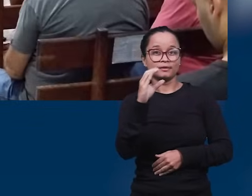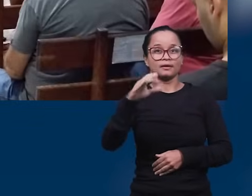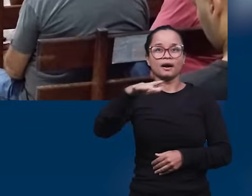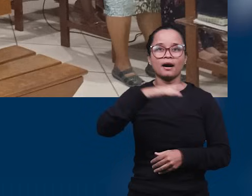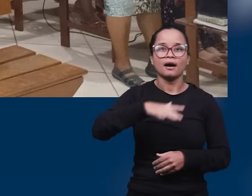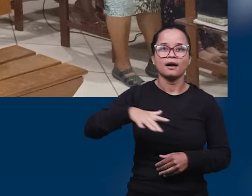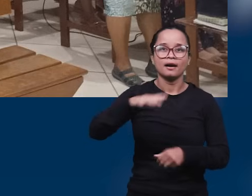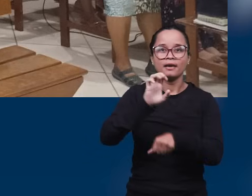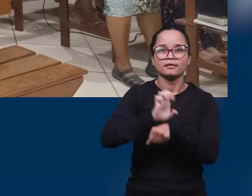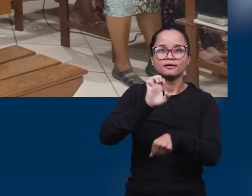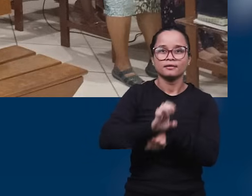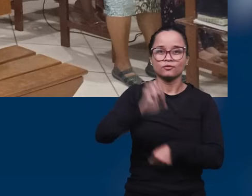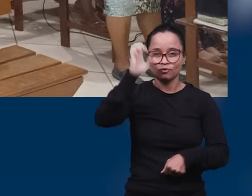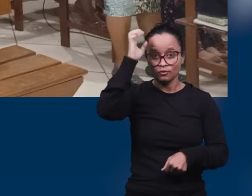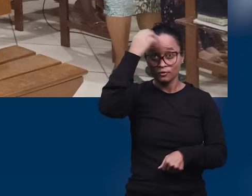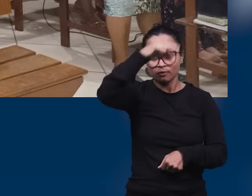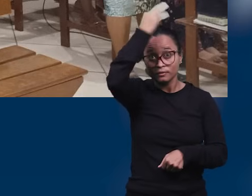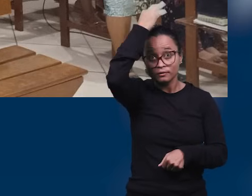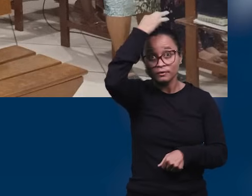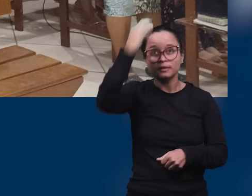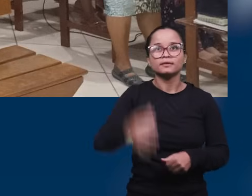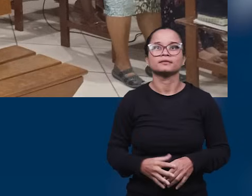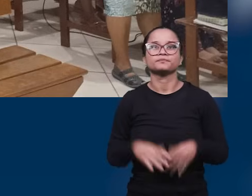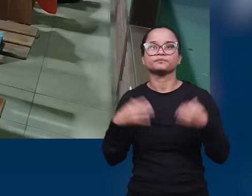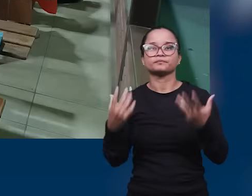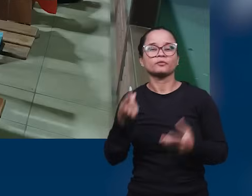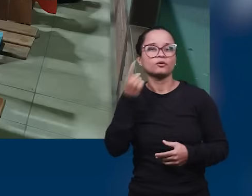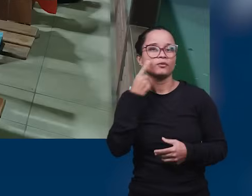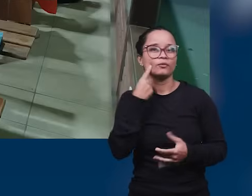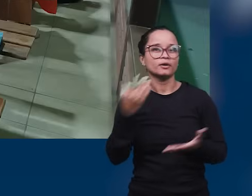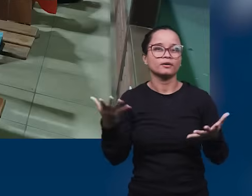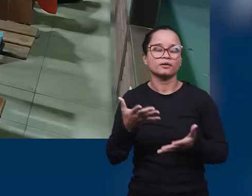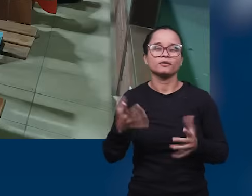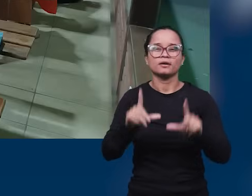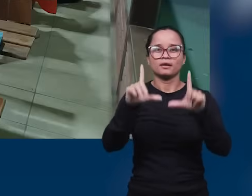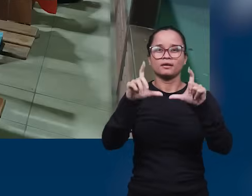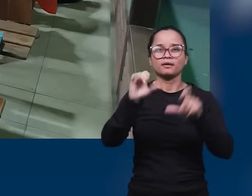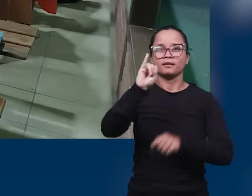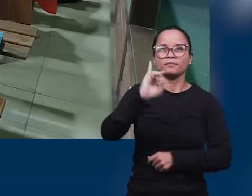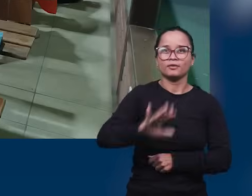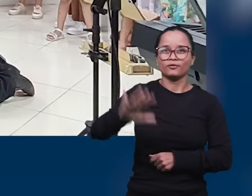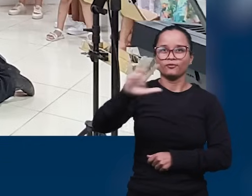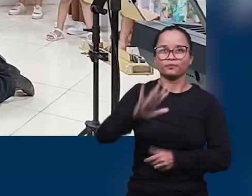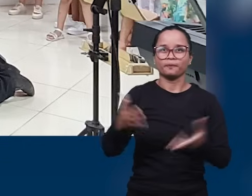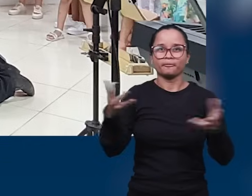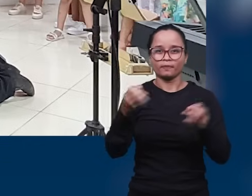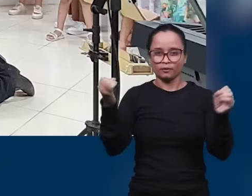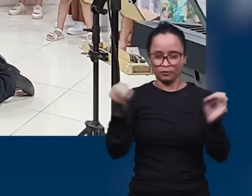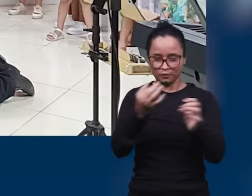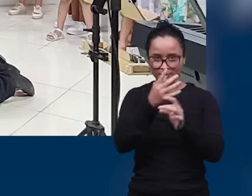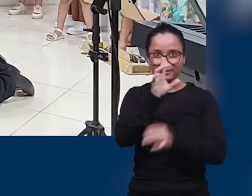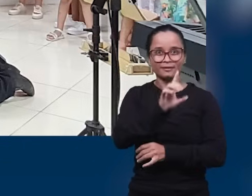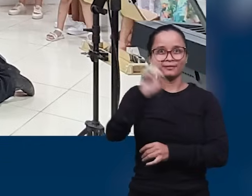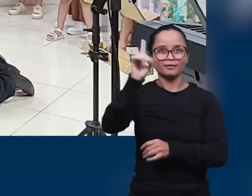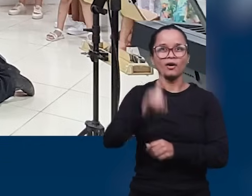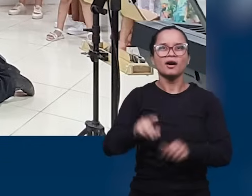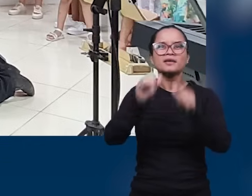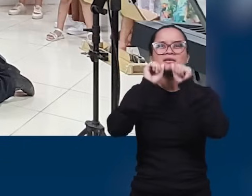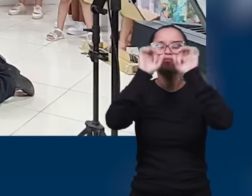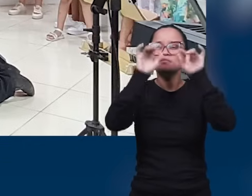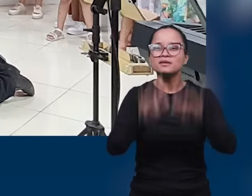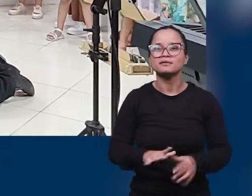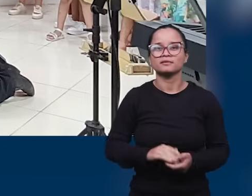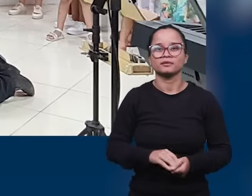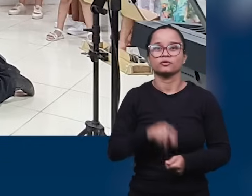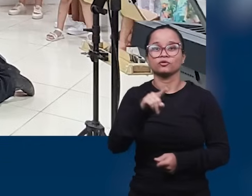Cariacica, grande vitória aqui no Estado do Espírito Santo, inclusive, você vai acompanhando as fotos aí. Glória a Deus! E olha aí, ó,